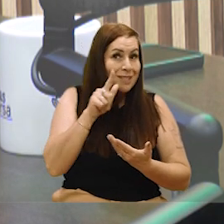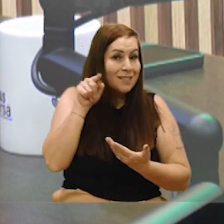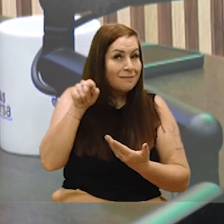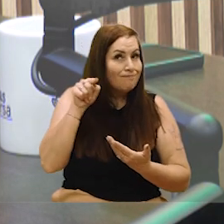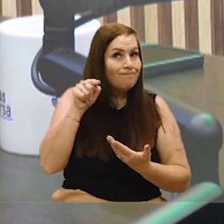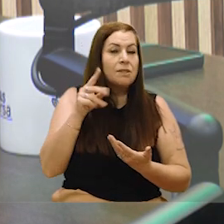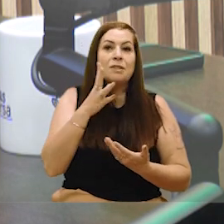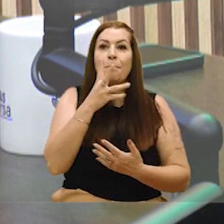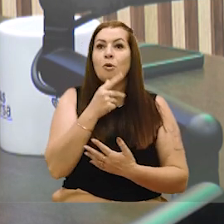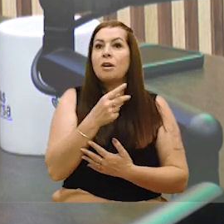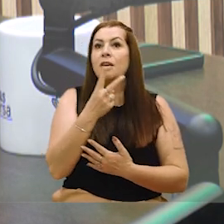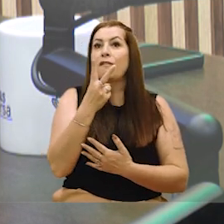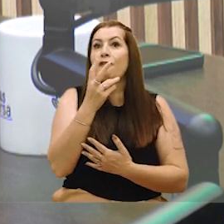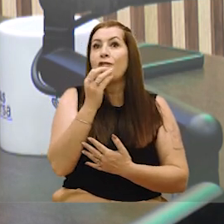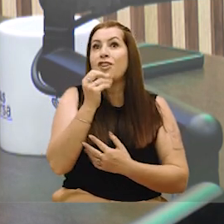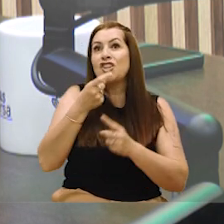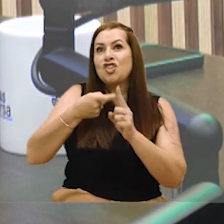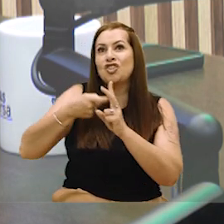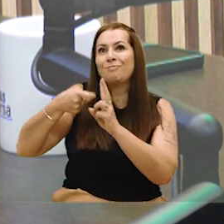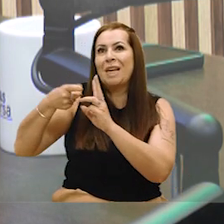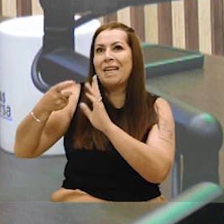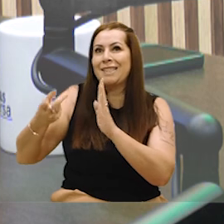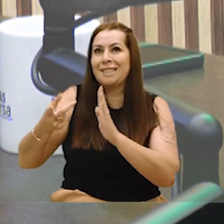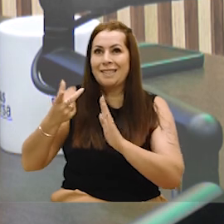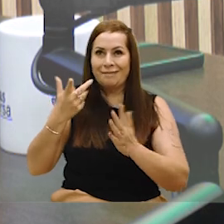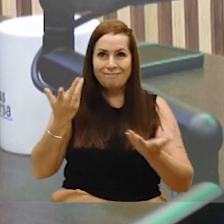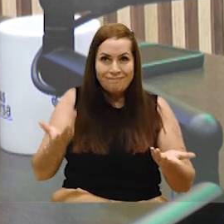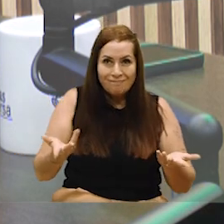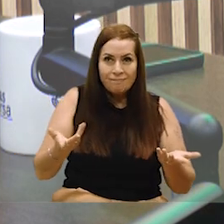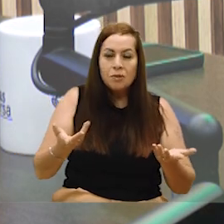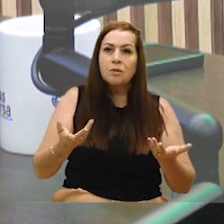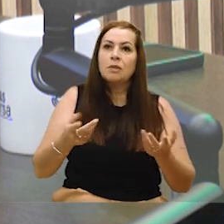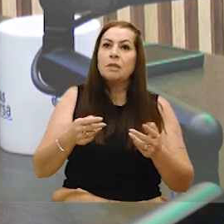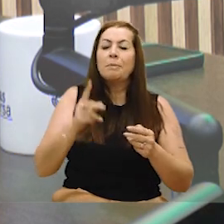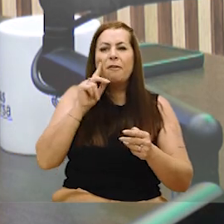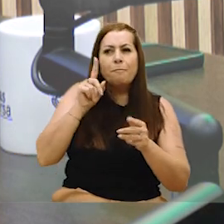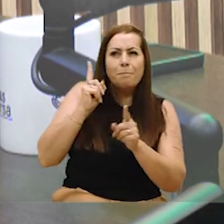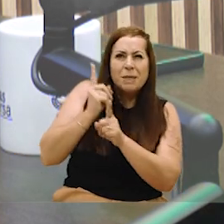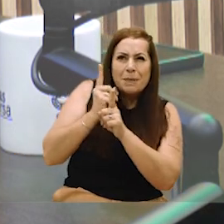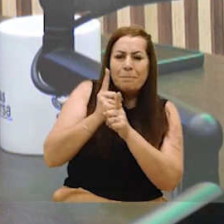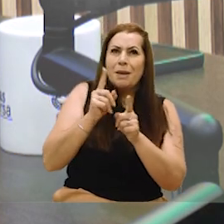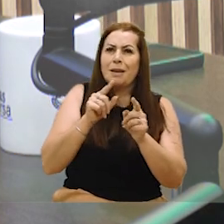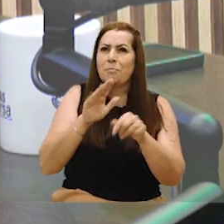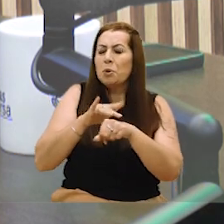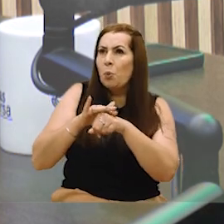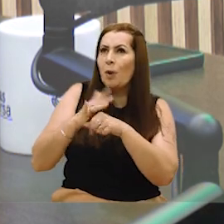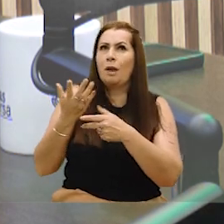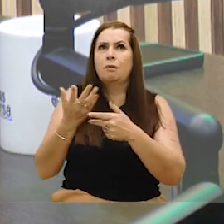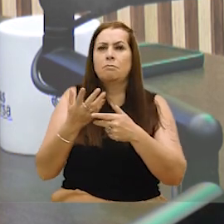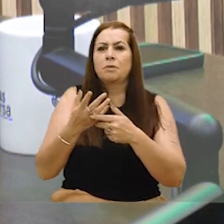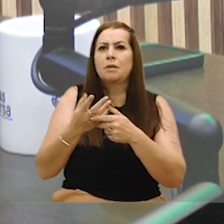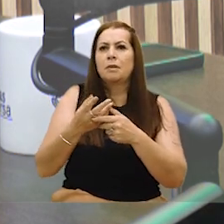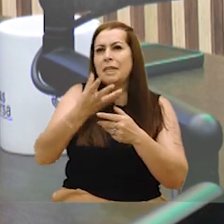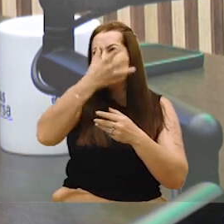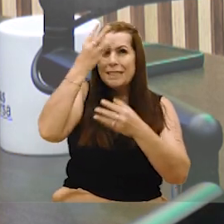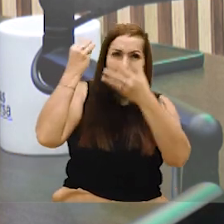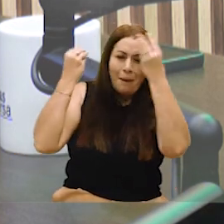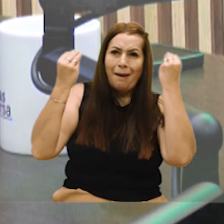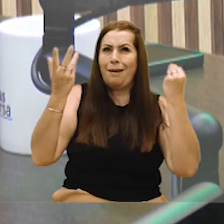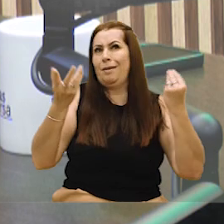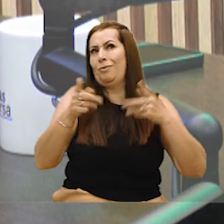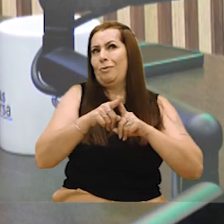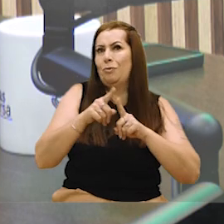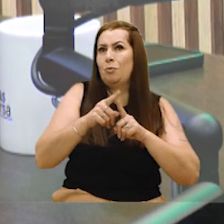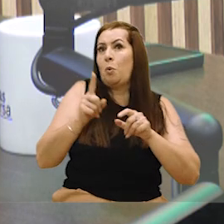conseguir um psiquiatra, demoram 20 meses para conseguir um psiquiatra. Para diagnosticar um idoso, né, que ele tem Alzheimer, tem algum tipo